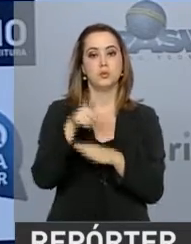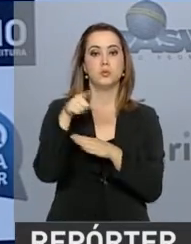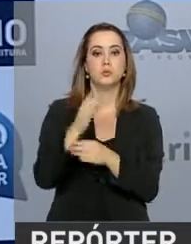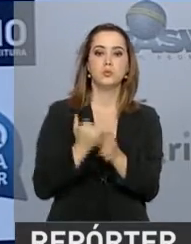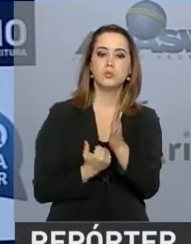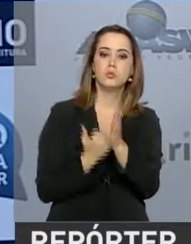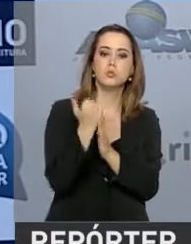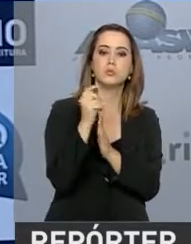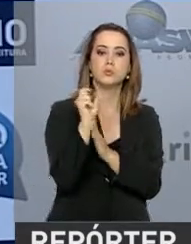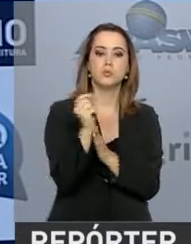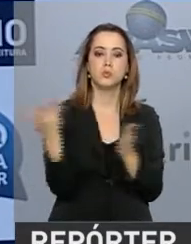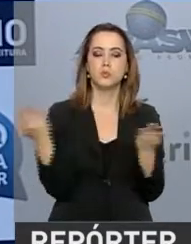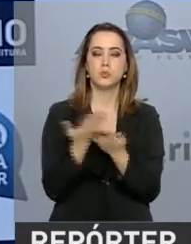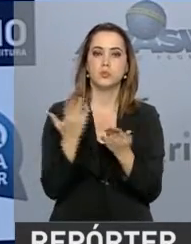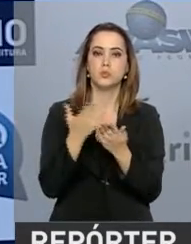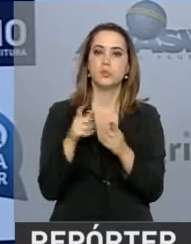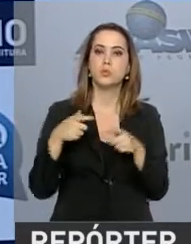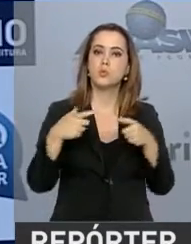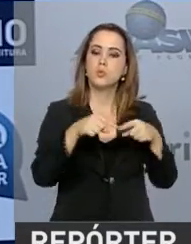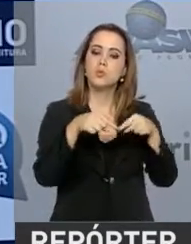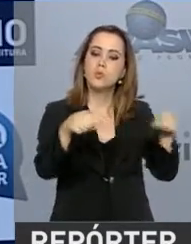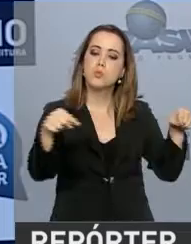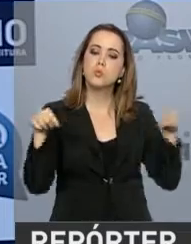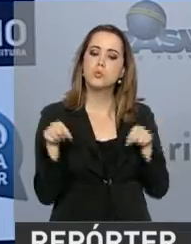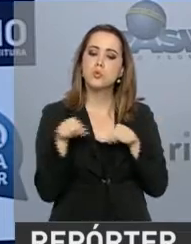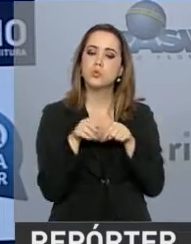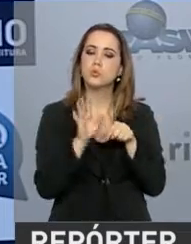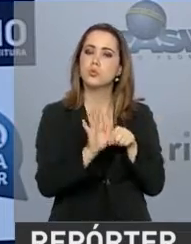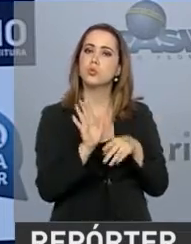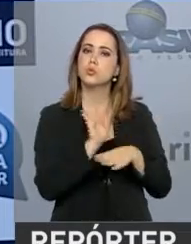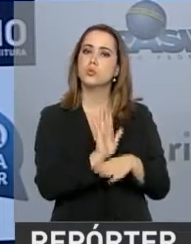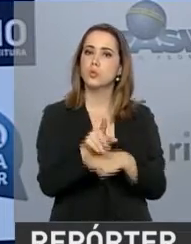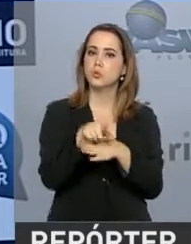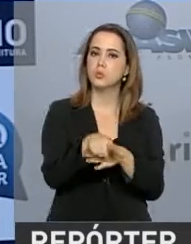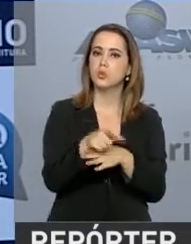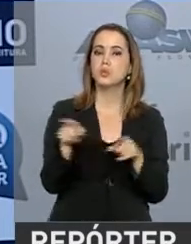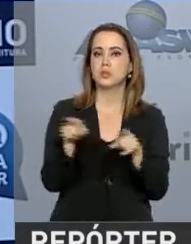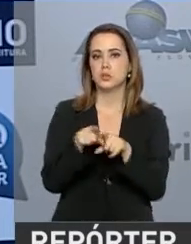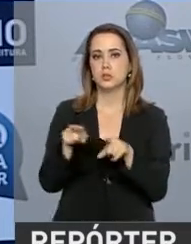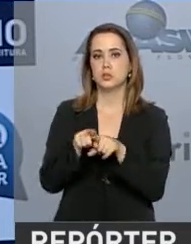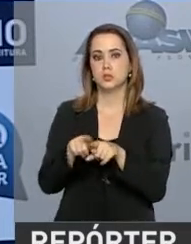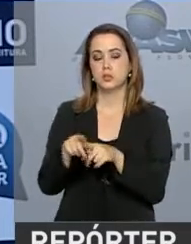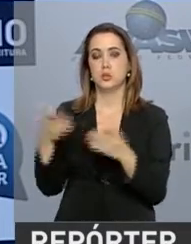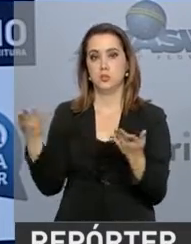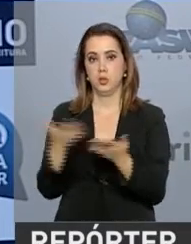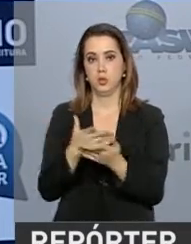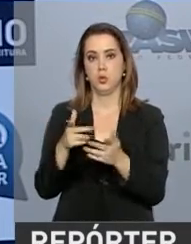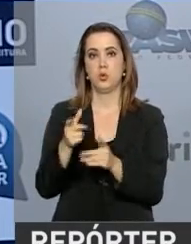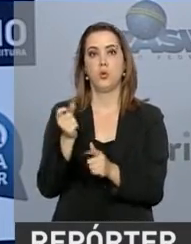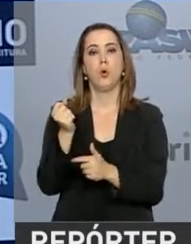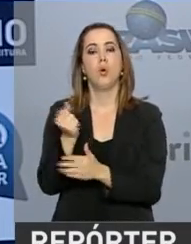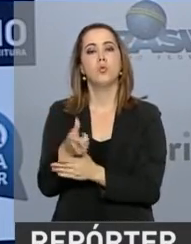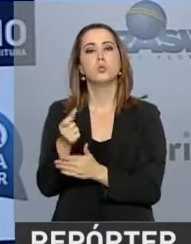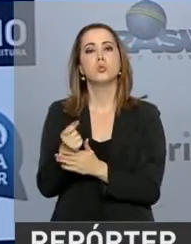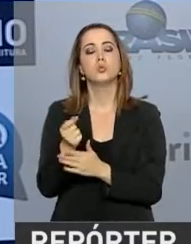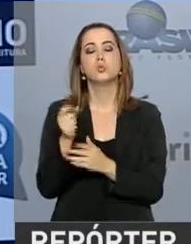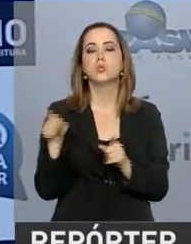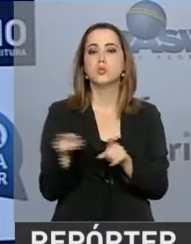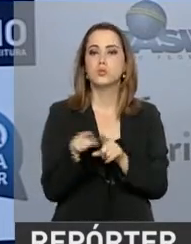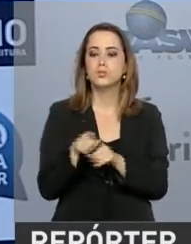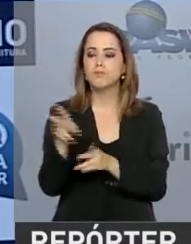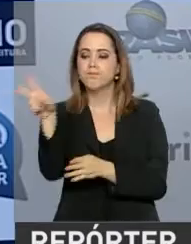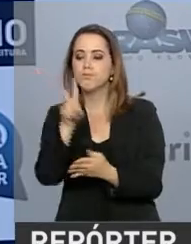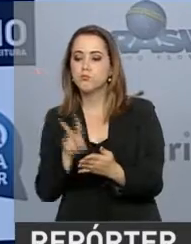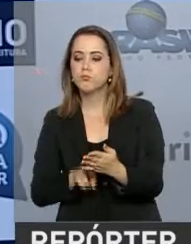instalados balcões de check in na vila olímpica e também foram alugados aparelhos adicionais de raio x para fazer a conferência das